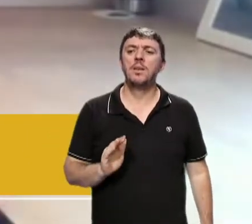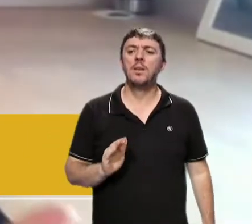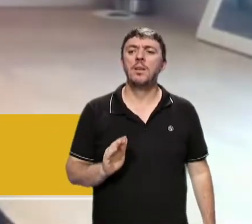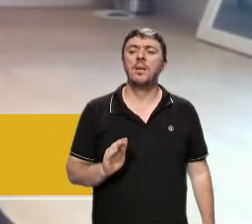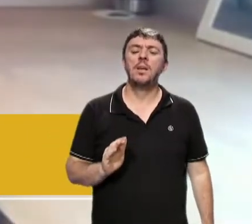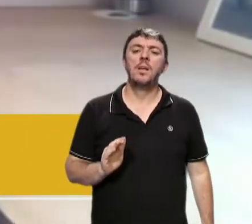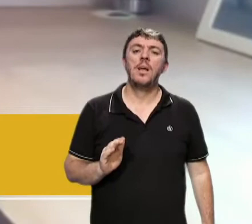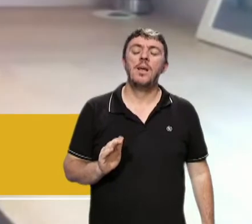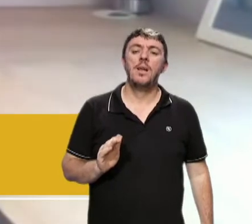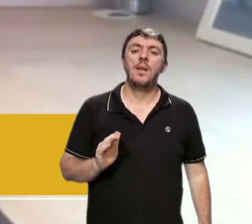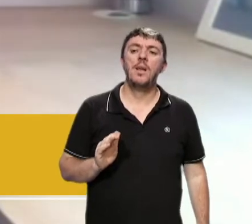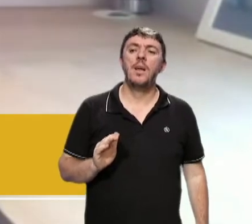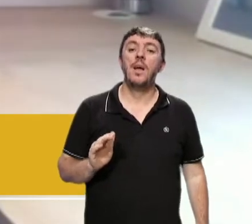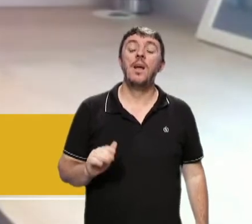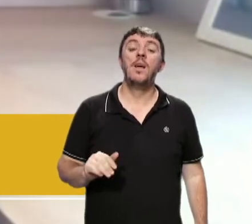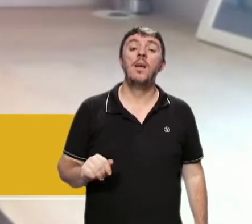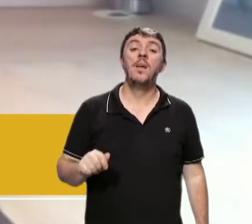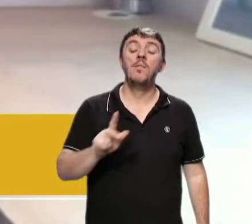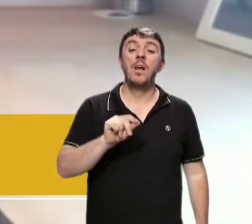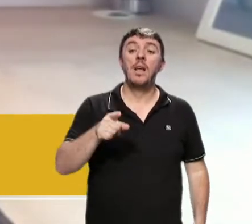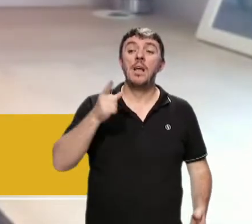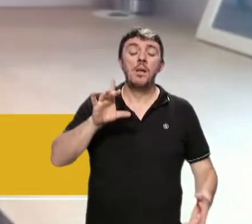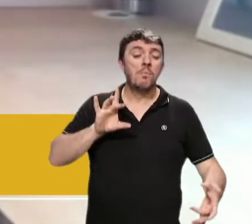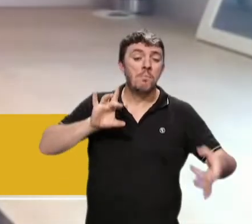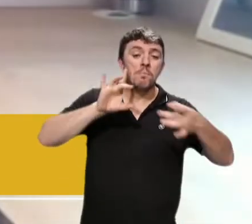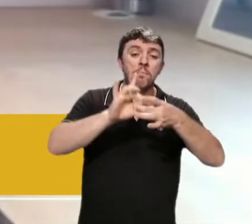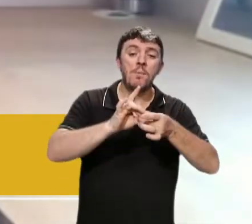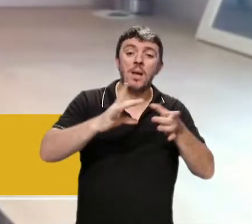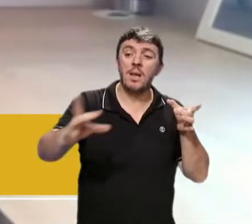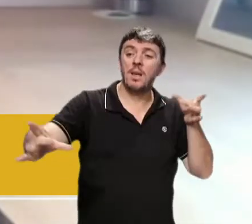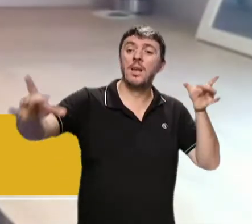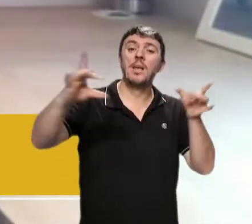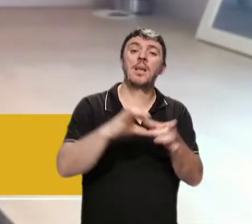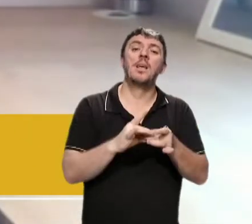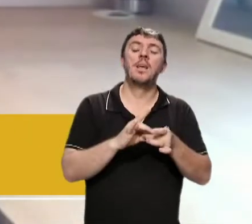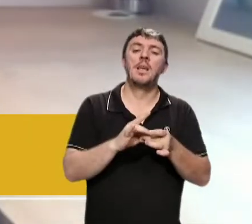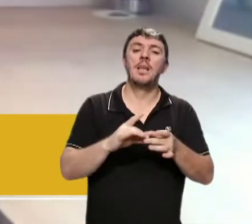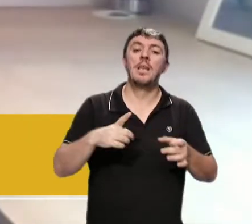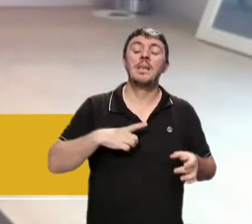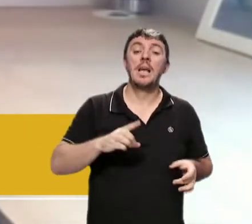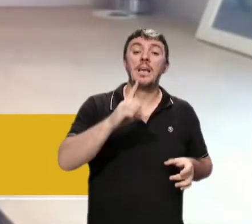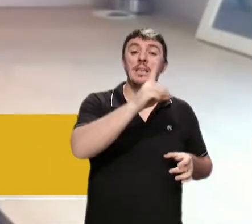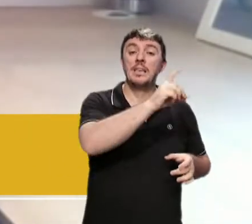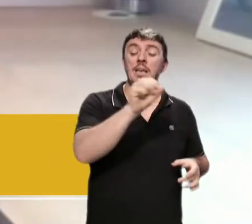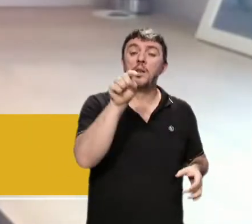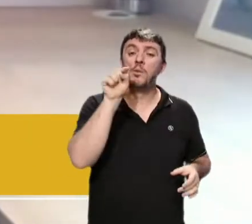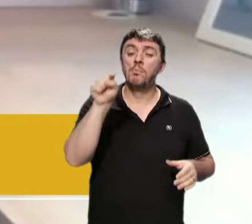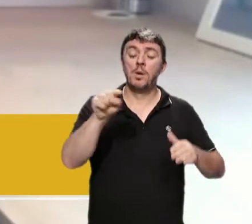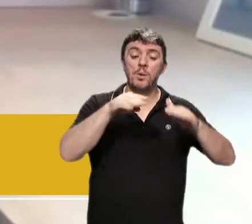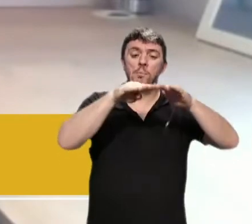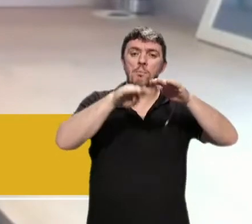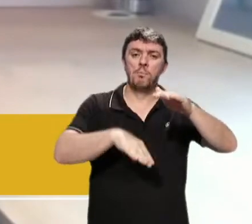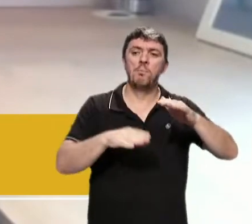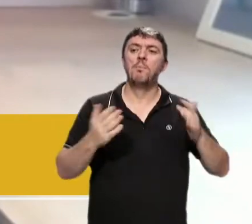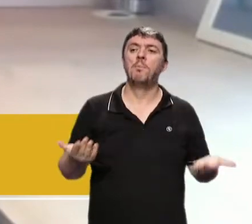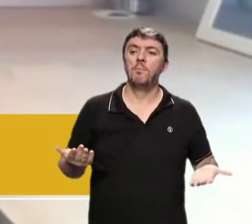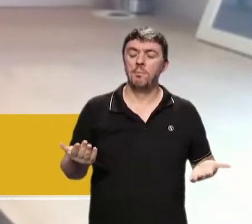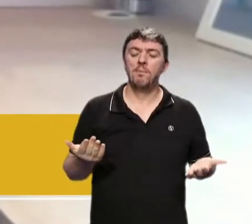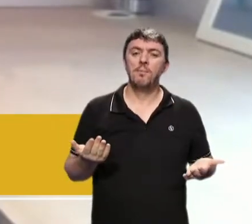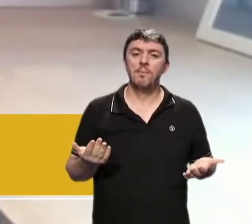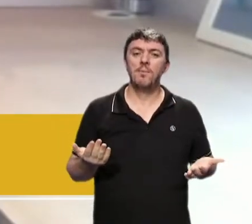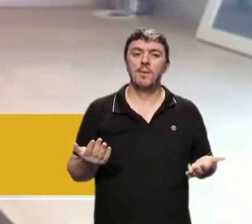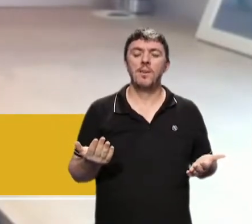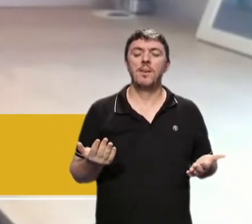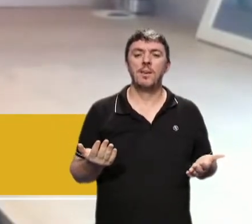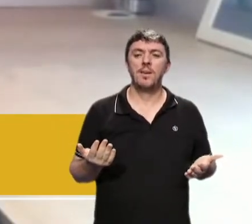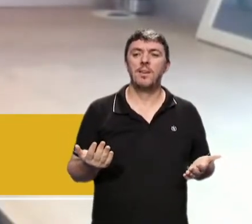eles vão priorizar agora o engajamento para contas menores de 100 mil seguidores. Aliás, essa é fresquinha, viu, para dar Que